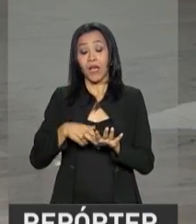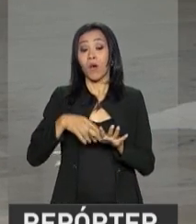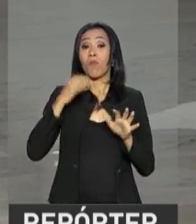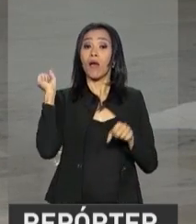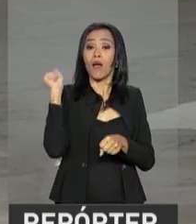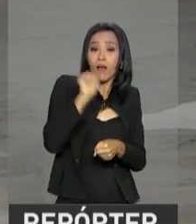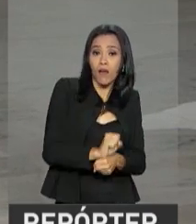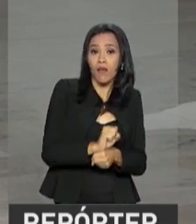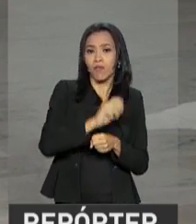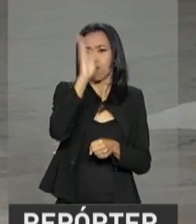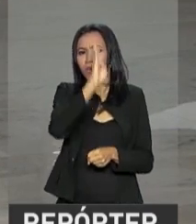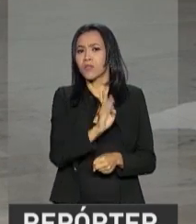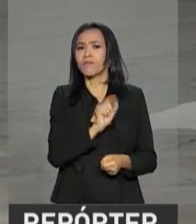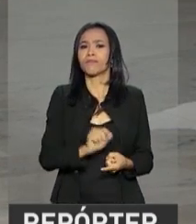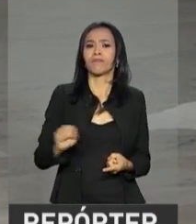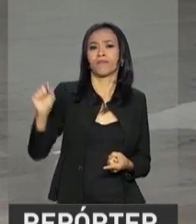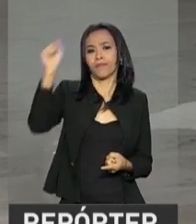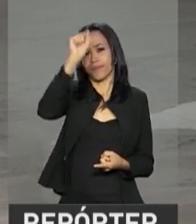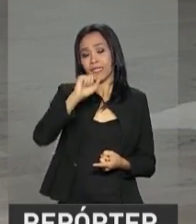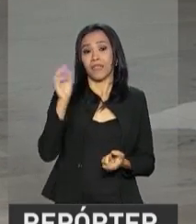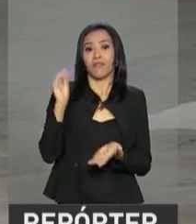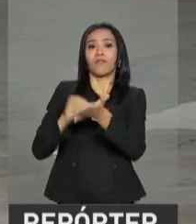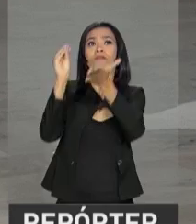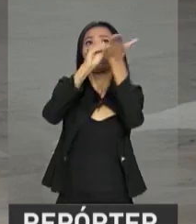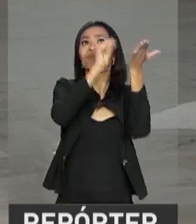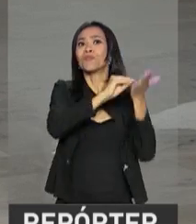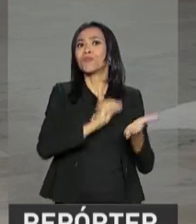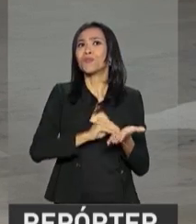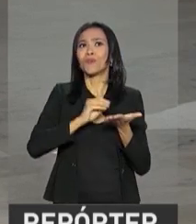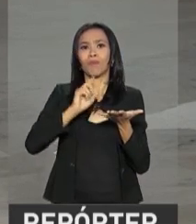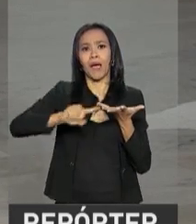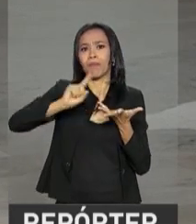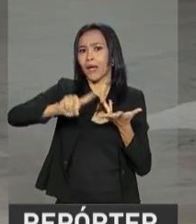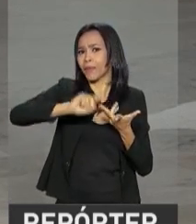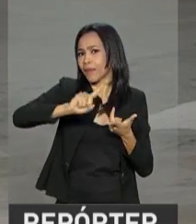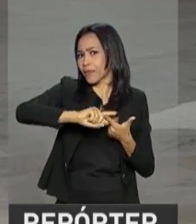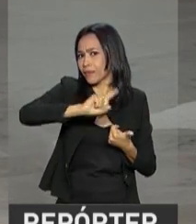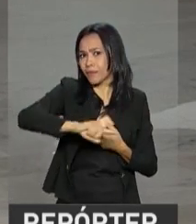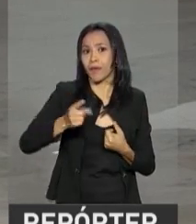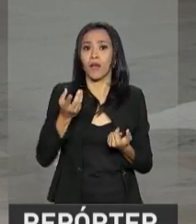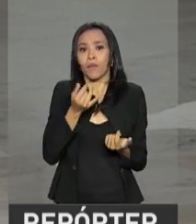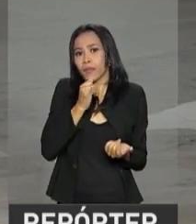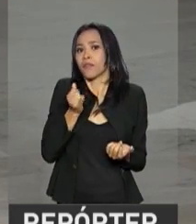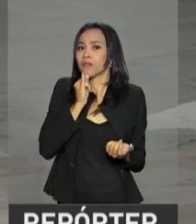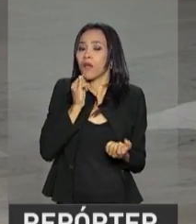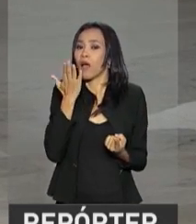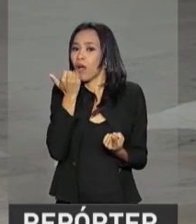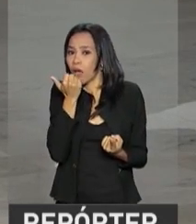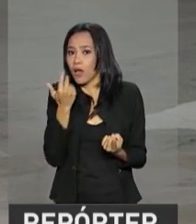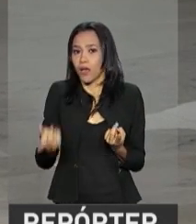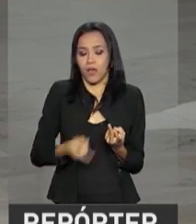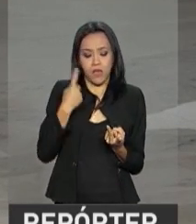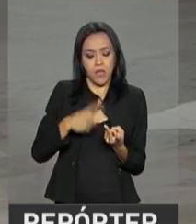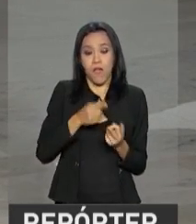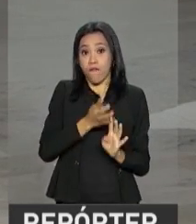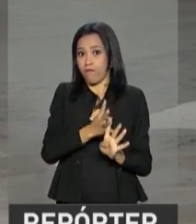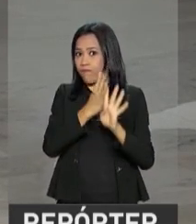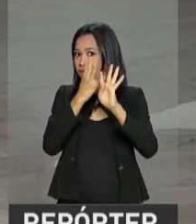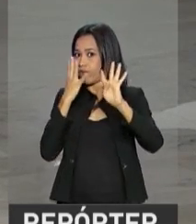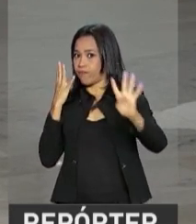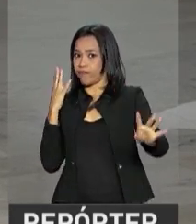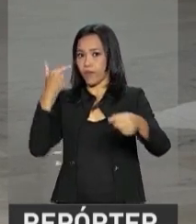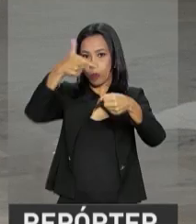nacional que resultou no desabastecimento de vários setores Como por exemplo o de alimentos filas em postos de